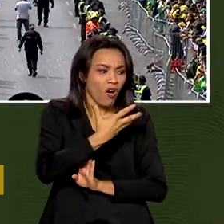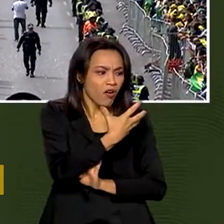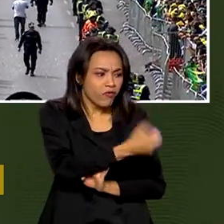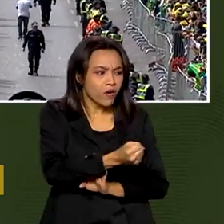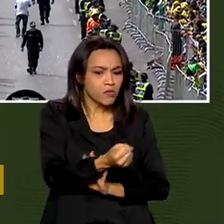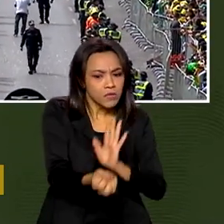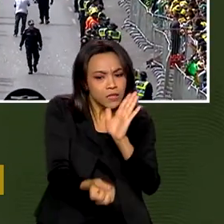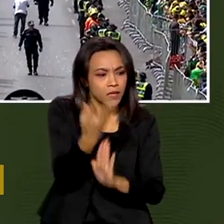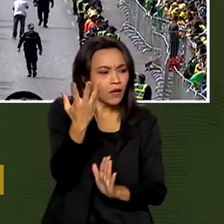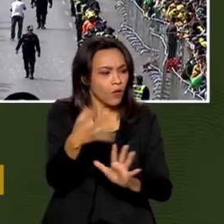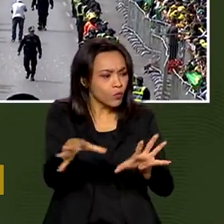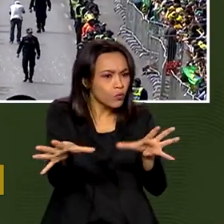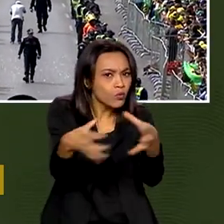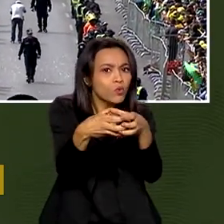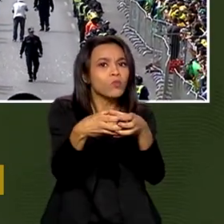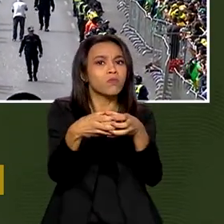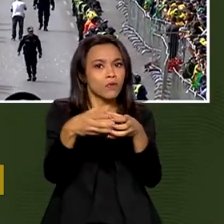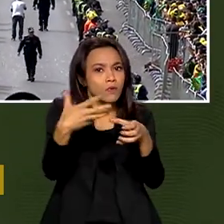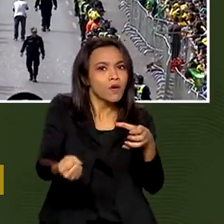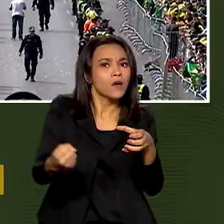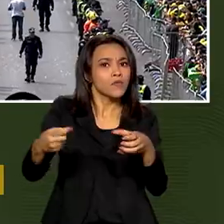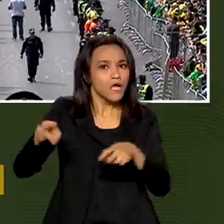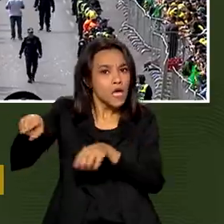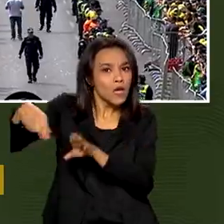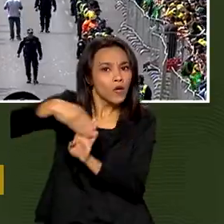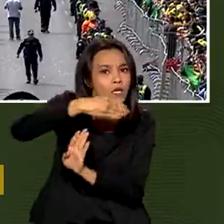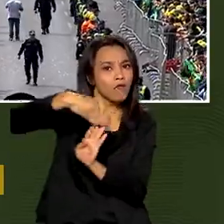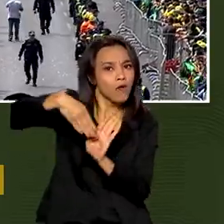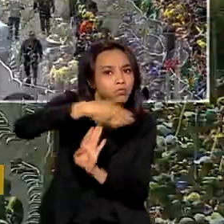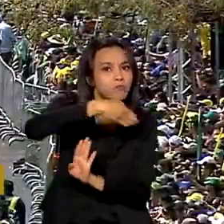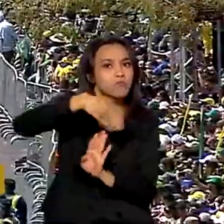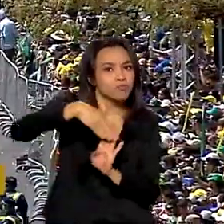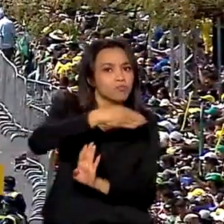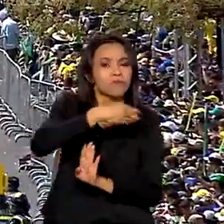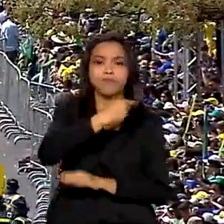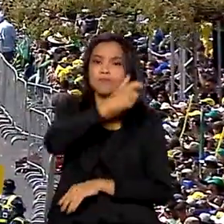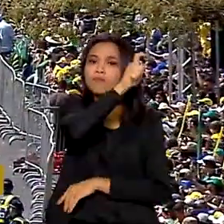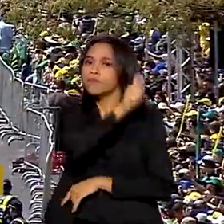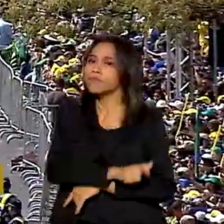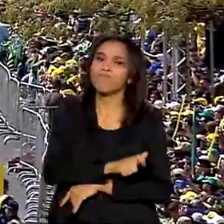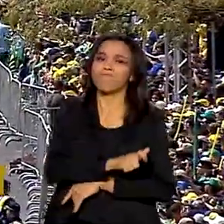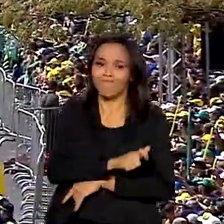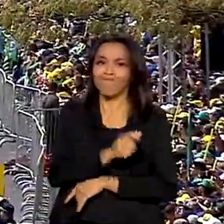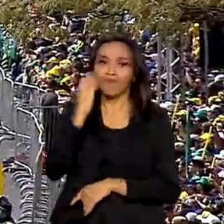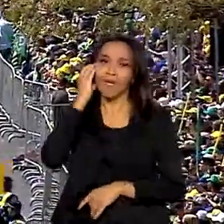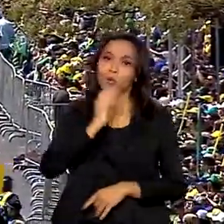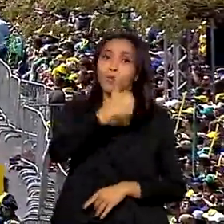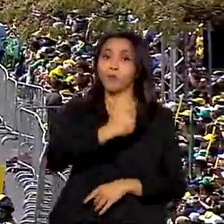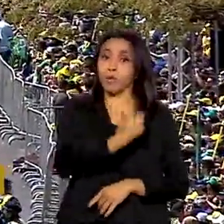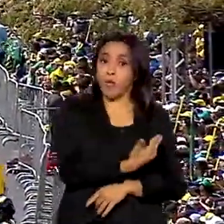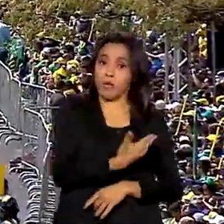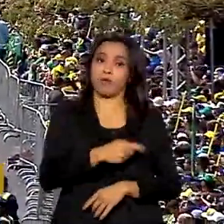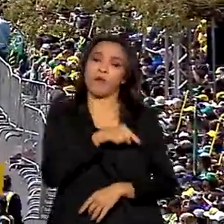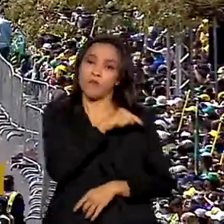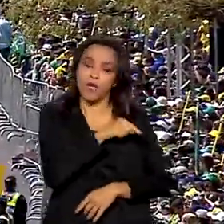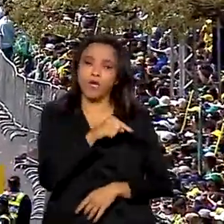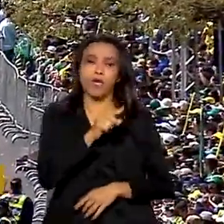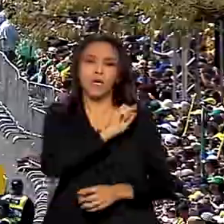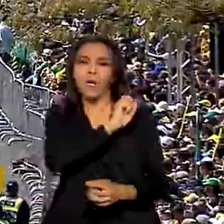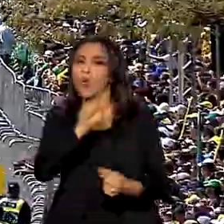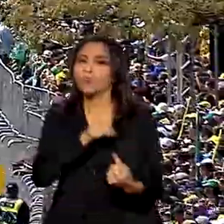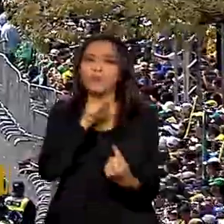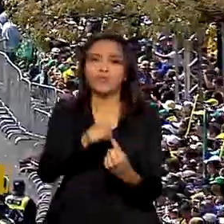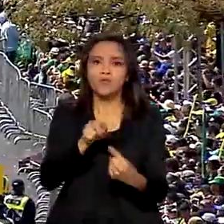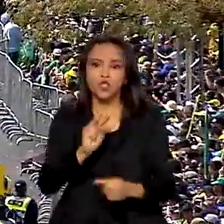Essa organização rápida da esquadra, ela serviu para repelir os possíveis reforços dos